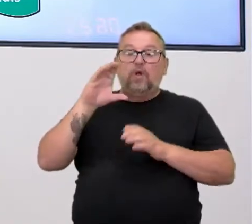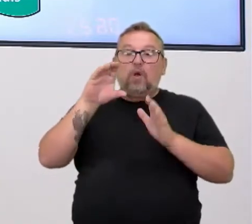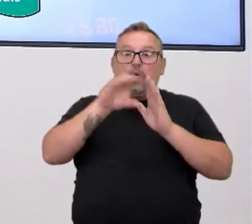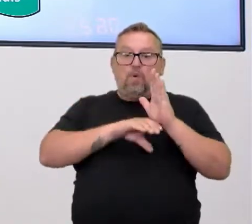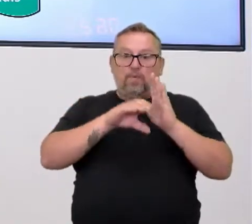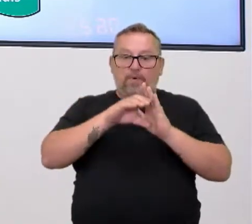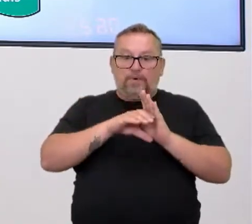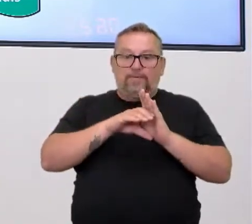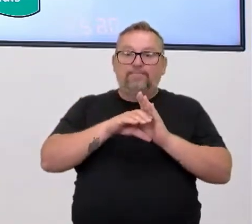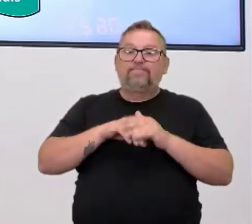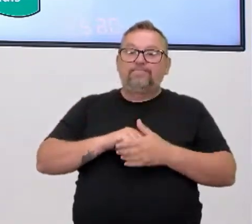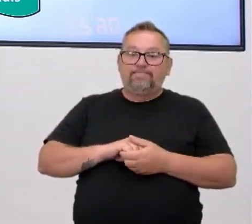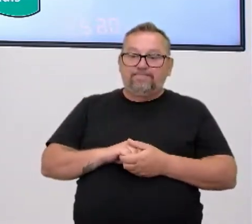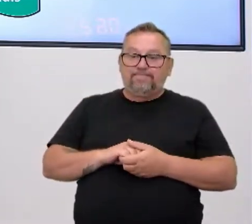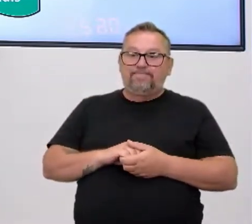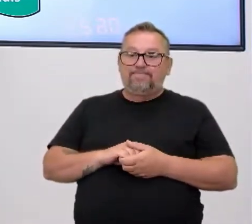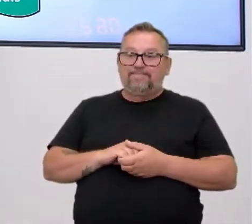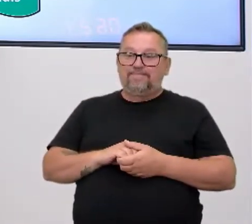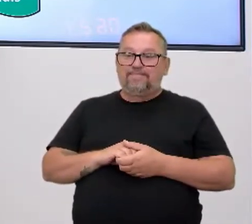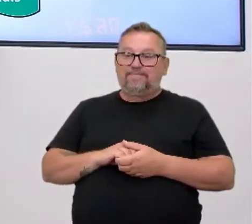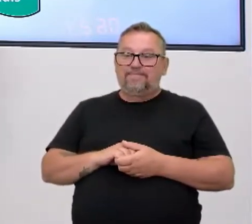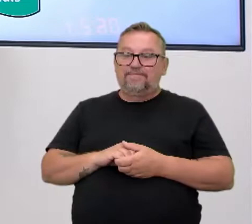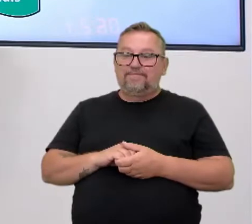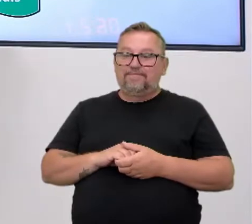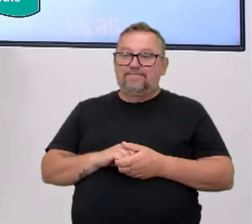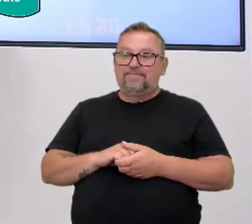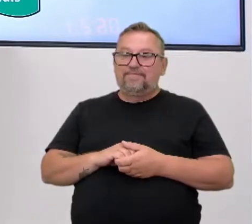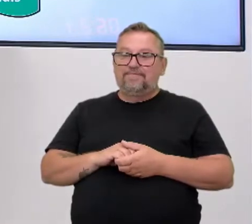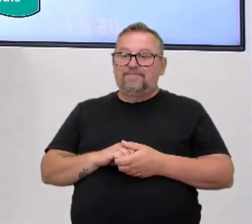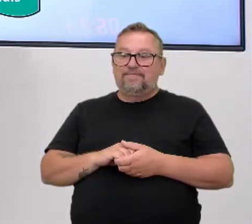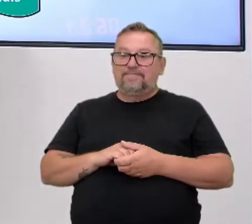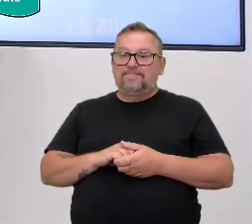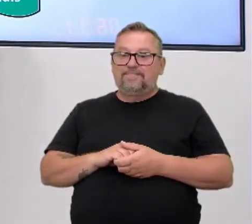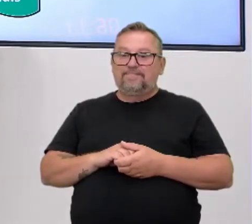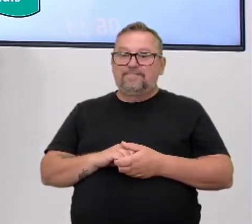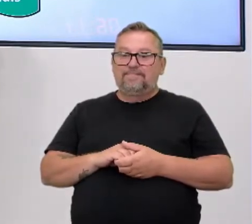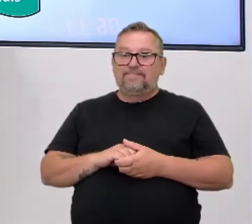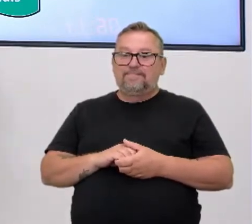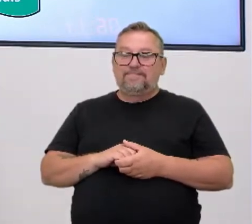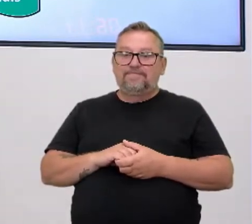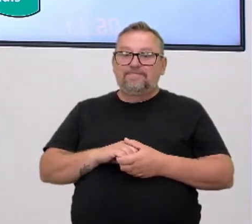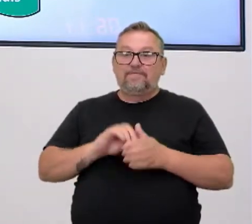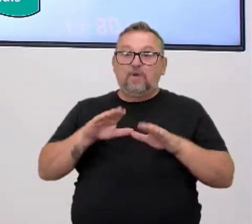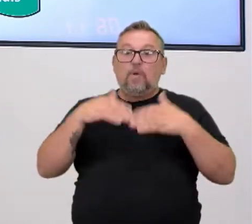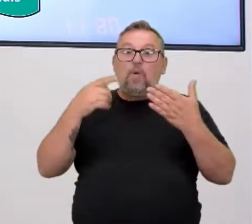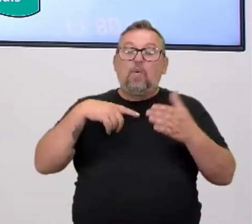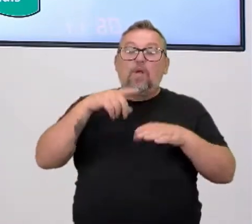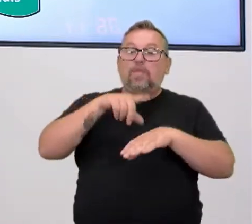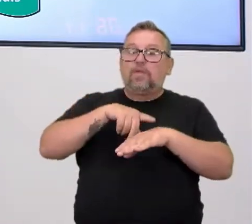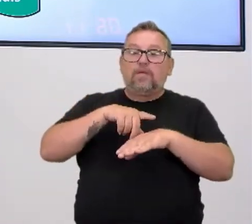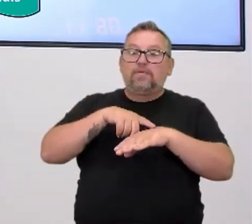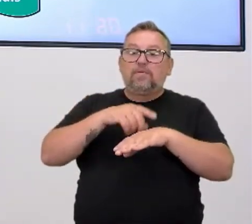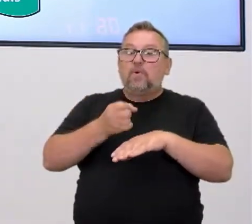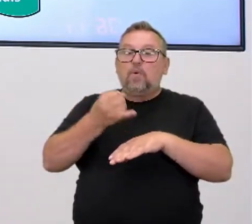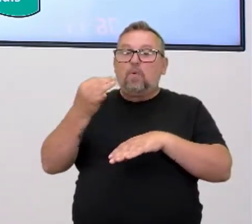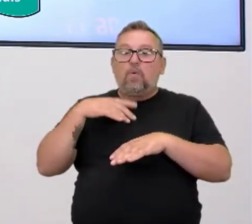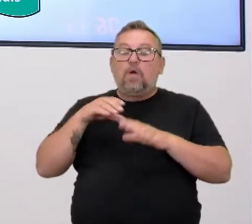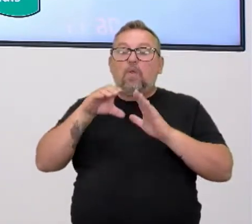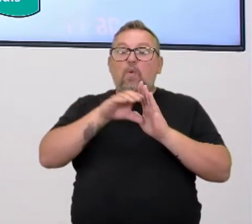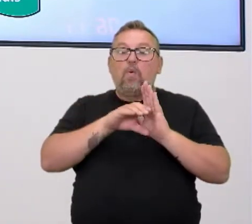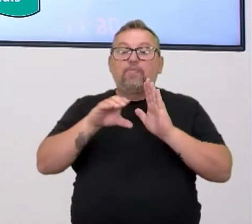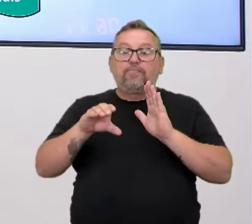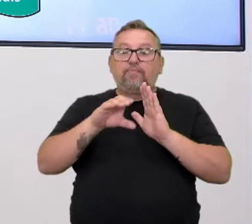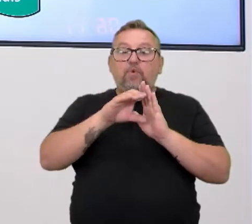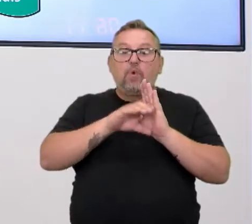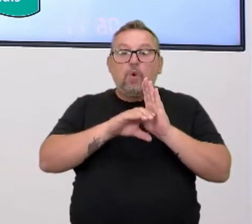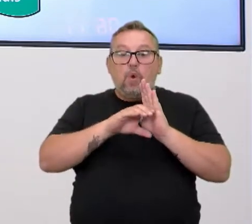componentes curriculares. Componentes curriculares. E quantos são os nossos componentes curriculares?